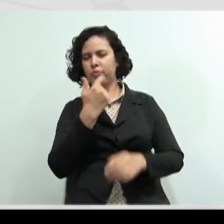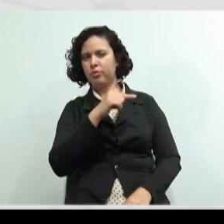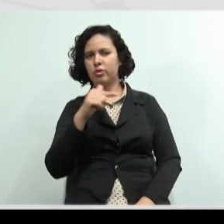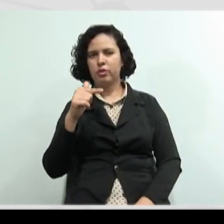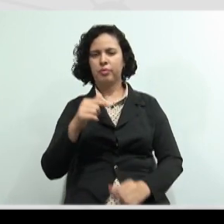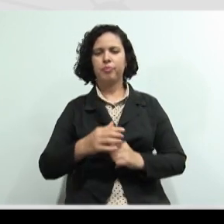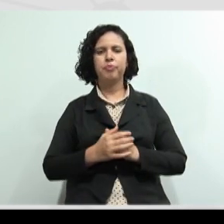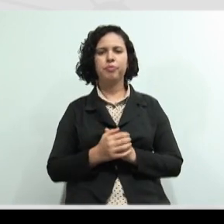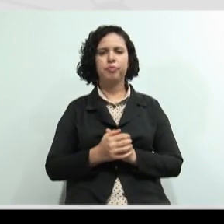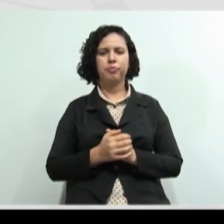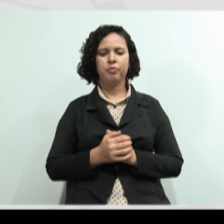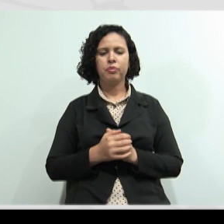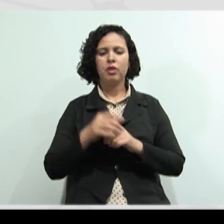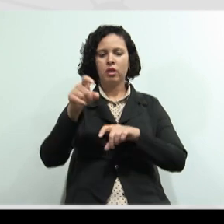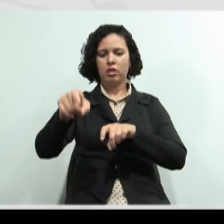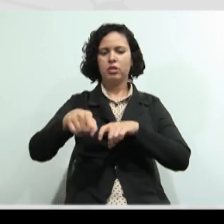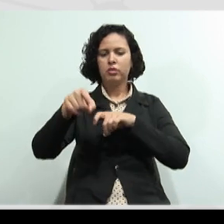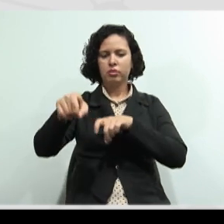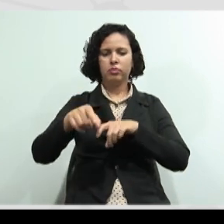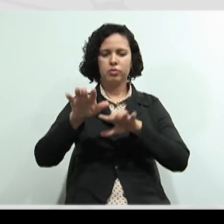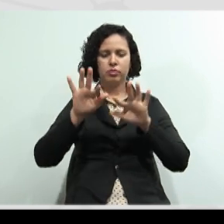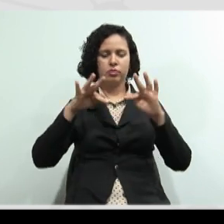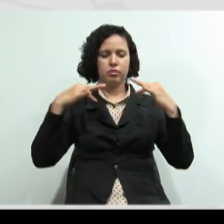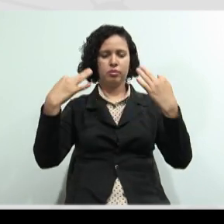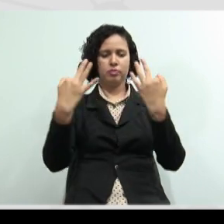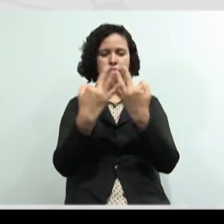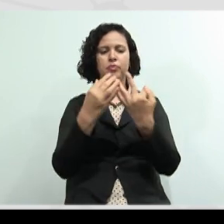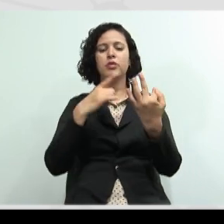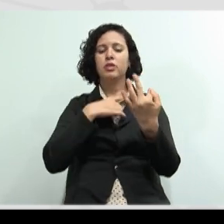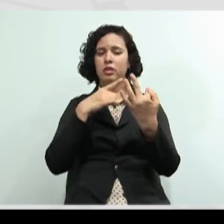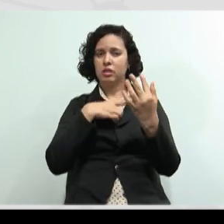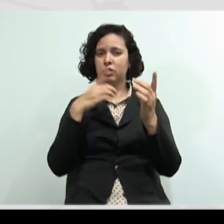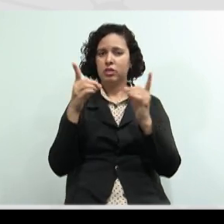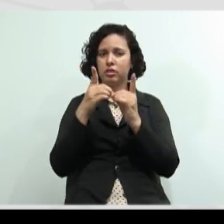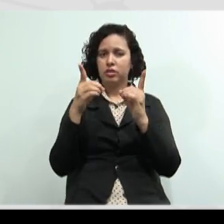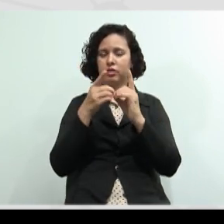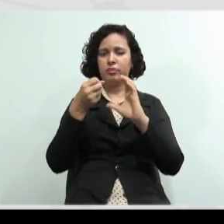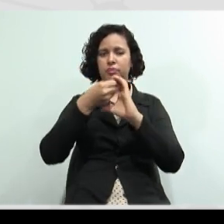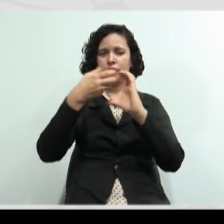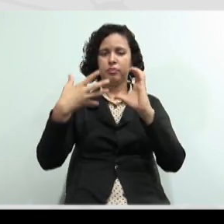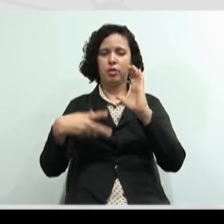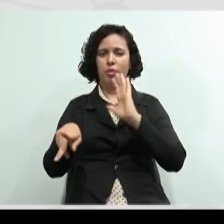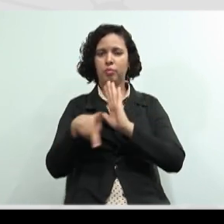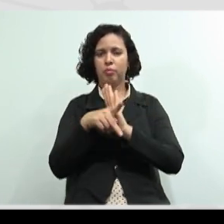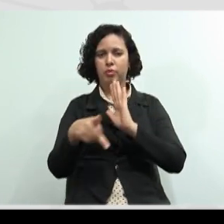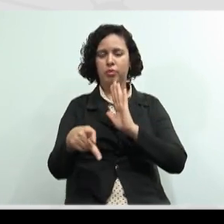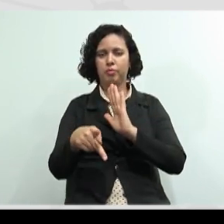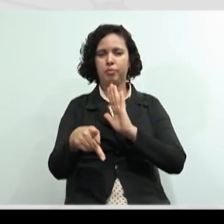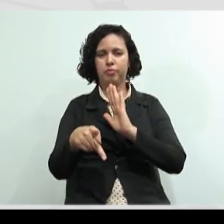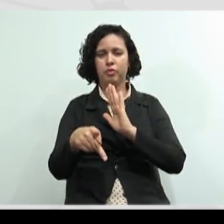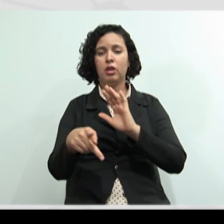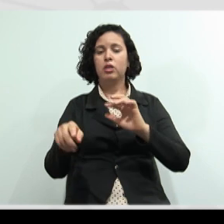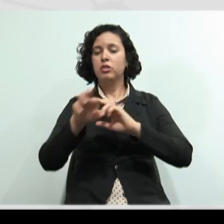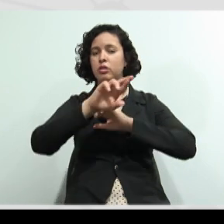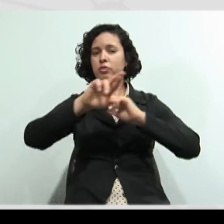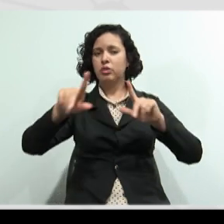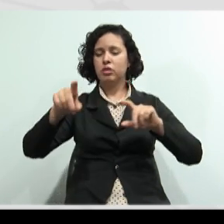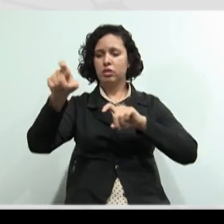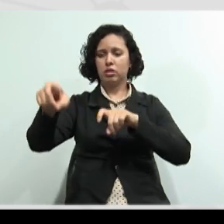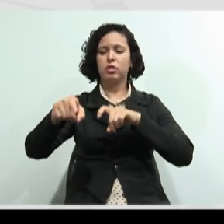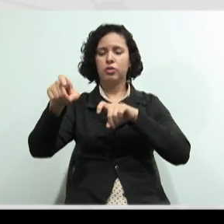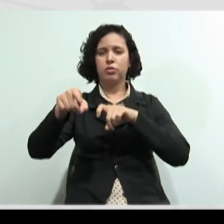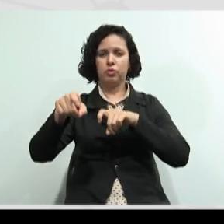A agricultura familiar tem uma dinâmica e característica muito própria, distintas em comparação à agricultura não